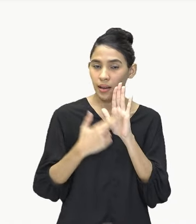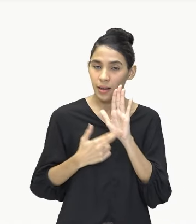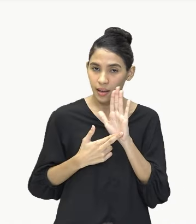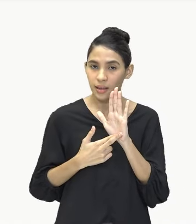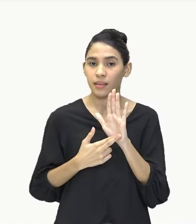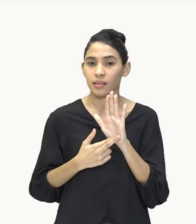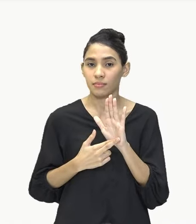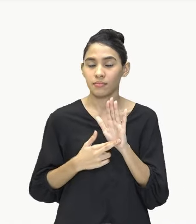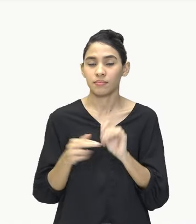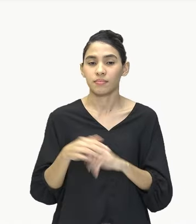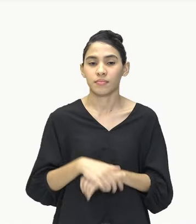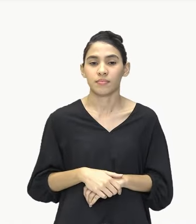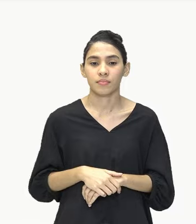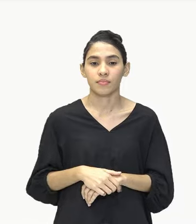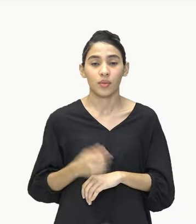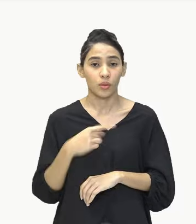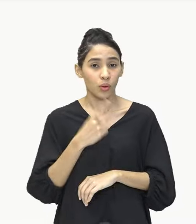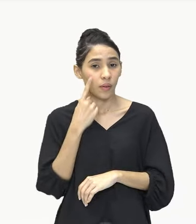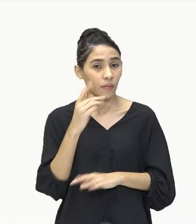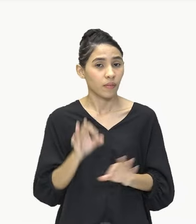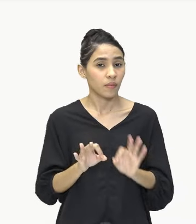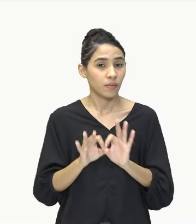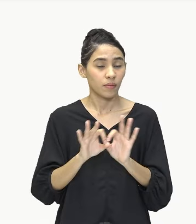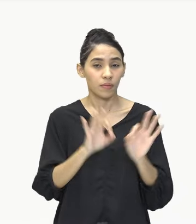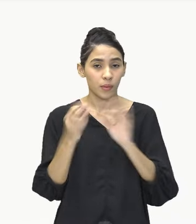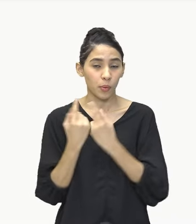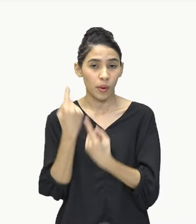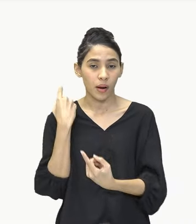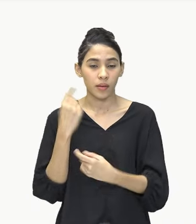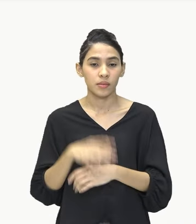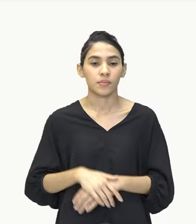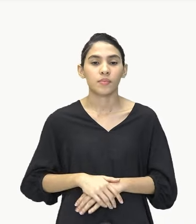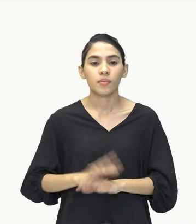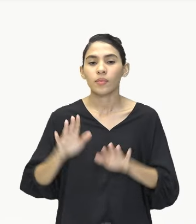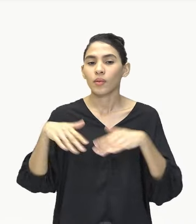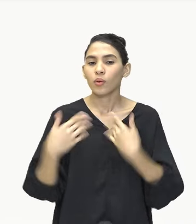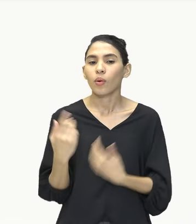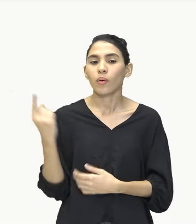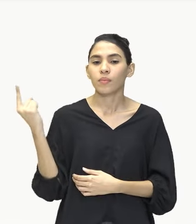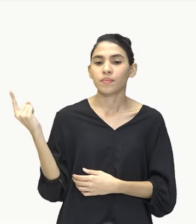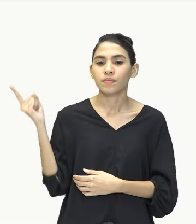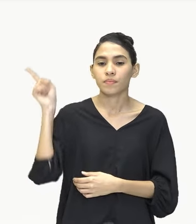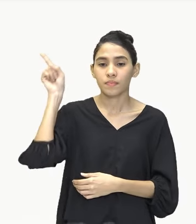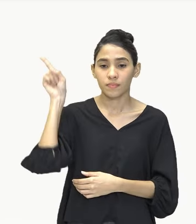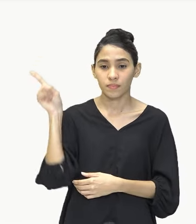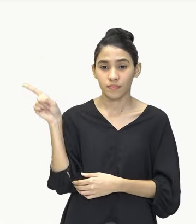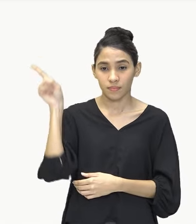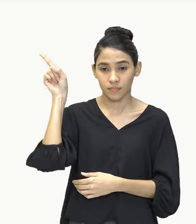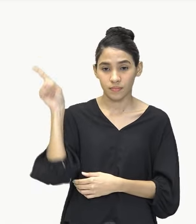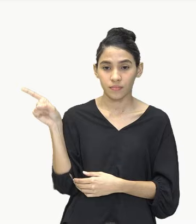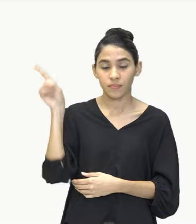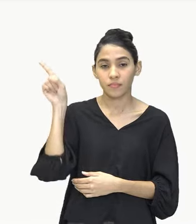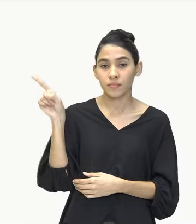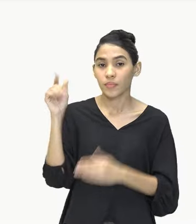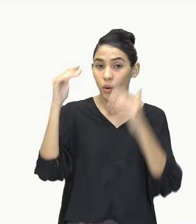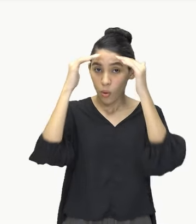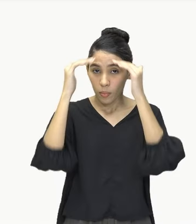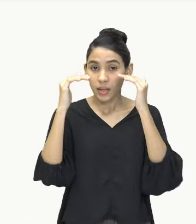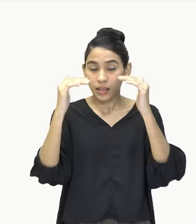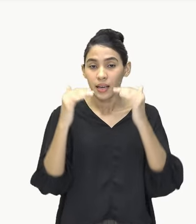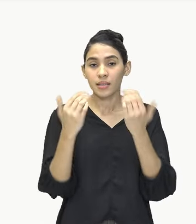exigência, que nós vimos há pouco. Então, qual desses monômios aí